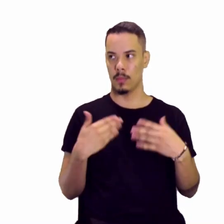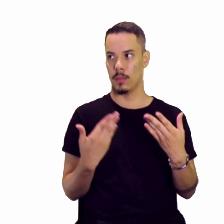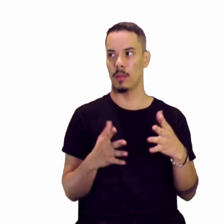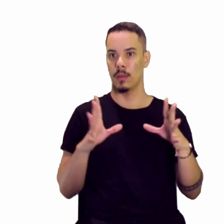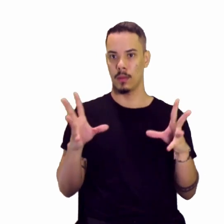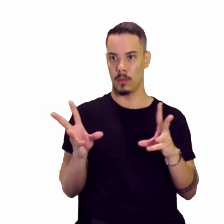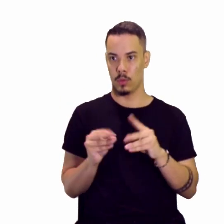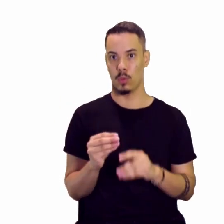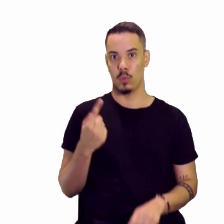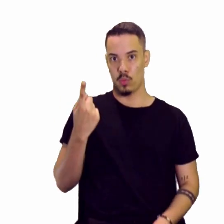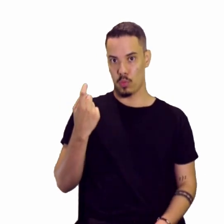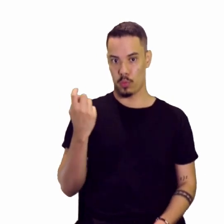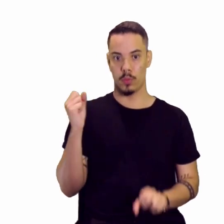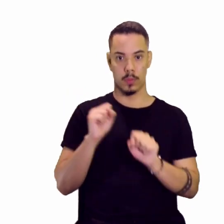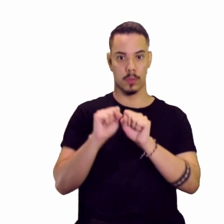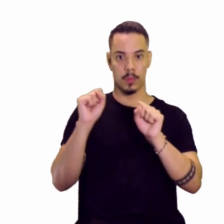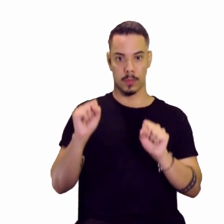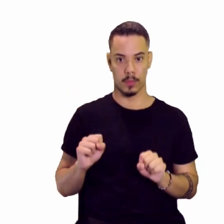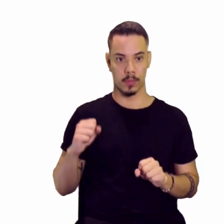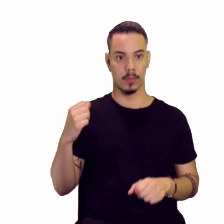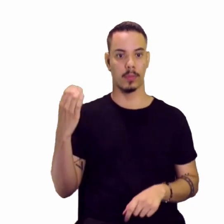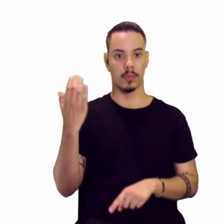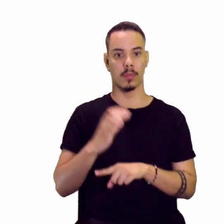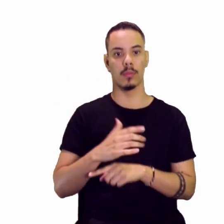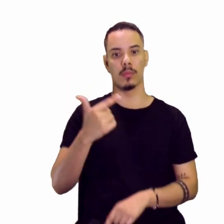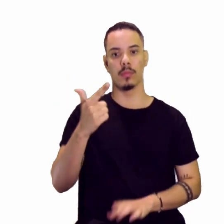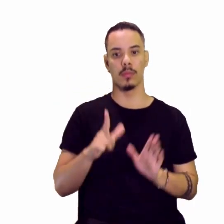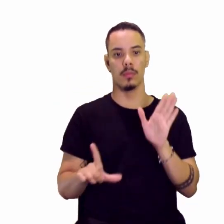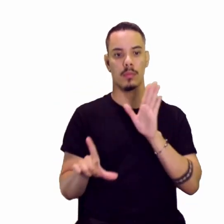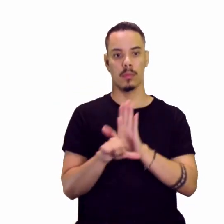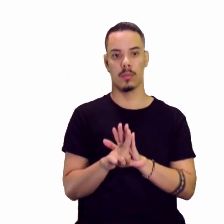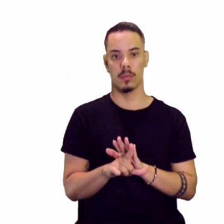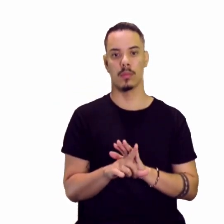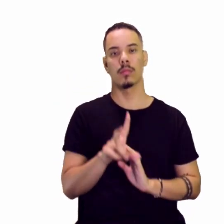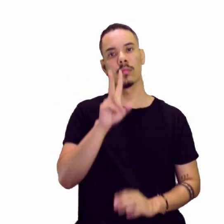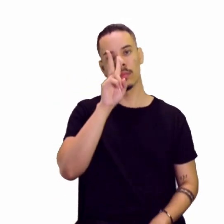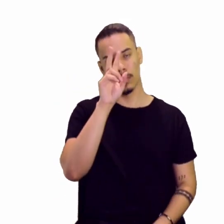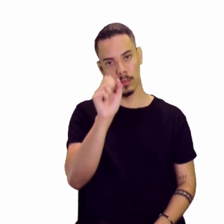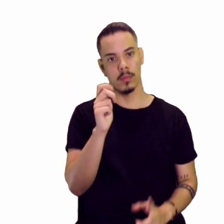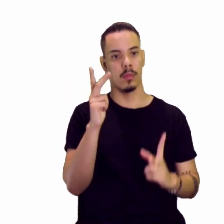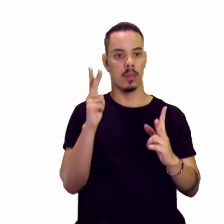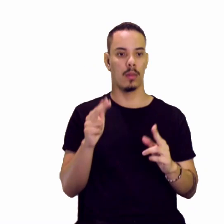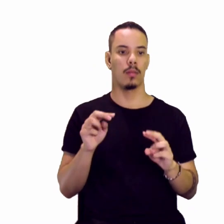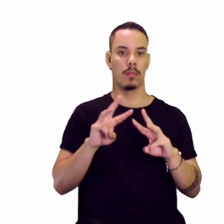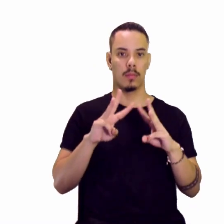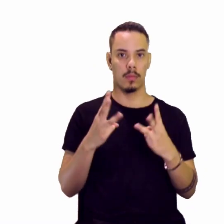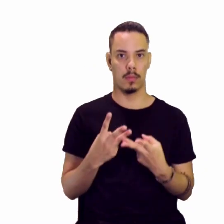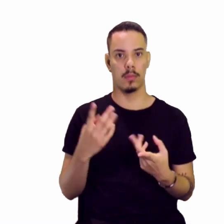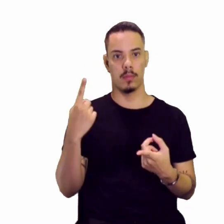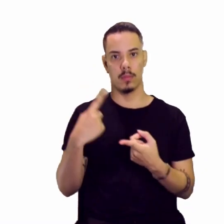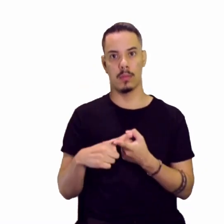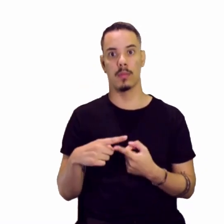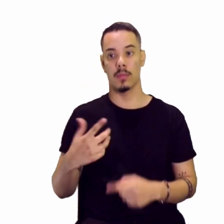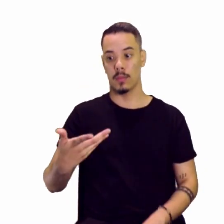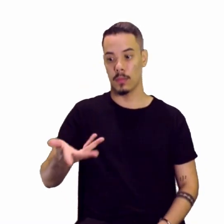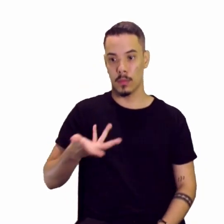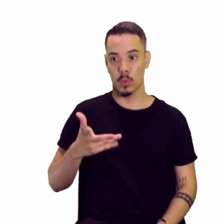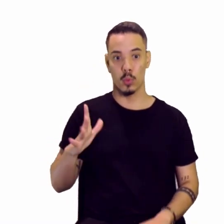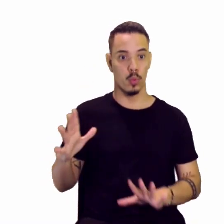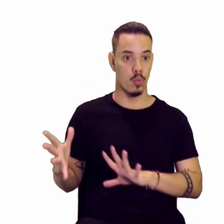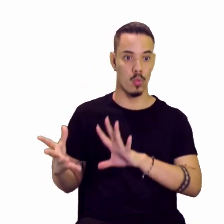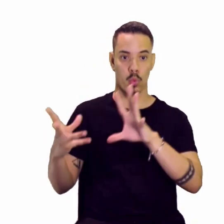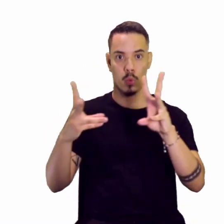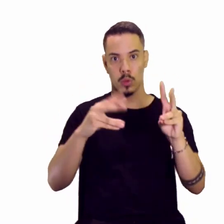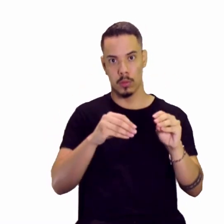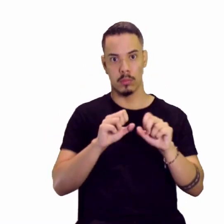blocos como um único sistema e aplicando a segunda lei de Newton, que é força igual a massa vezes aceleração de todo o sistema. Exatamente. Né?